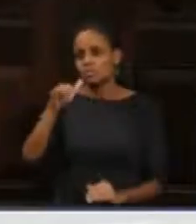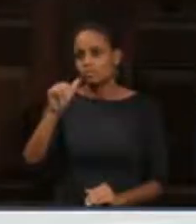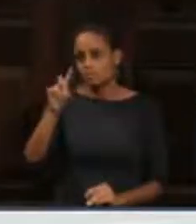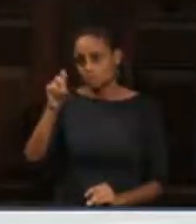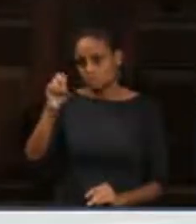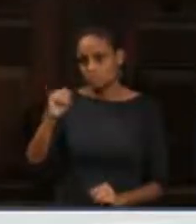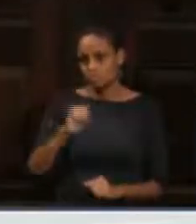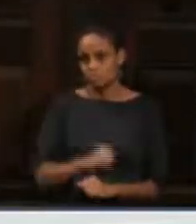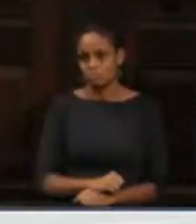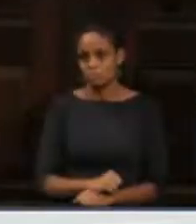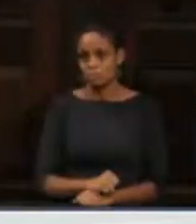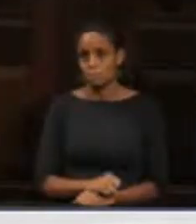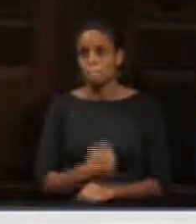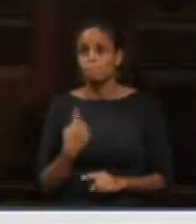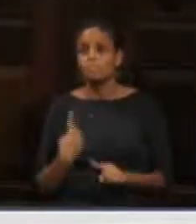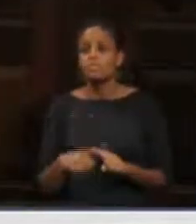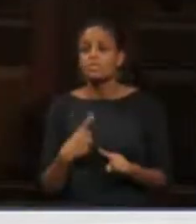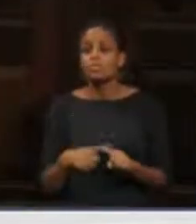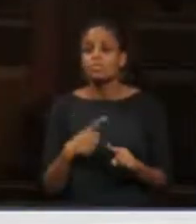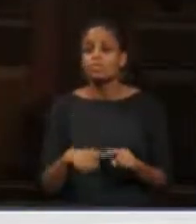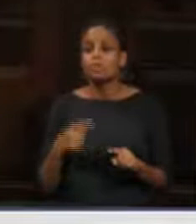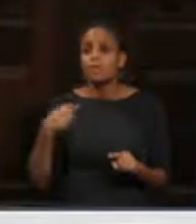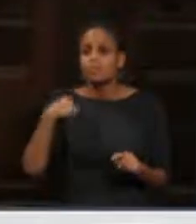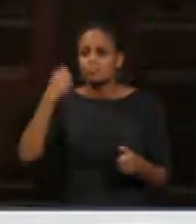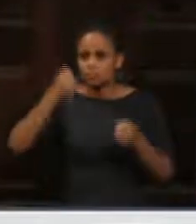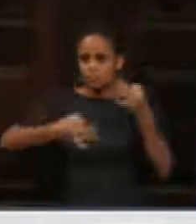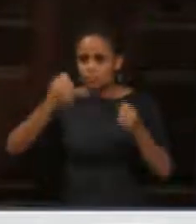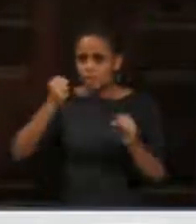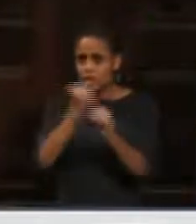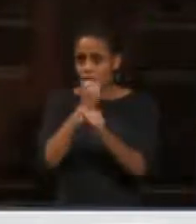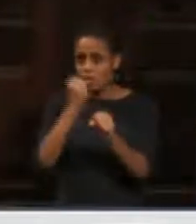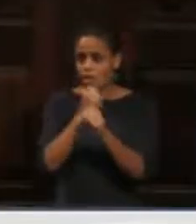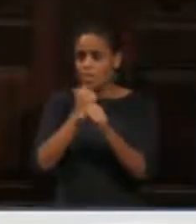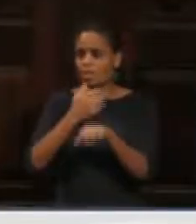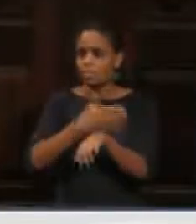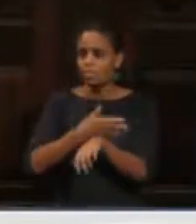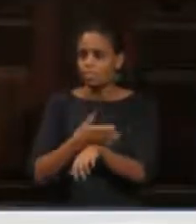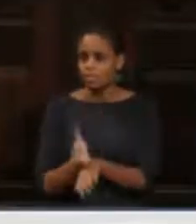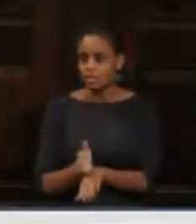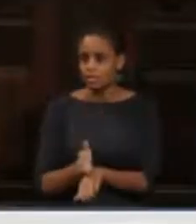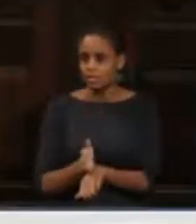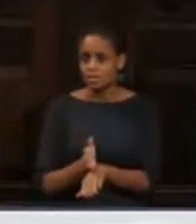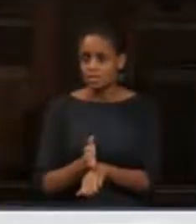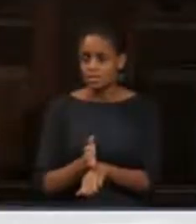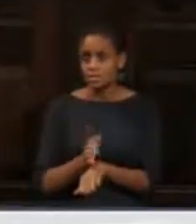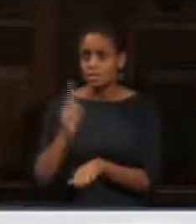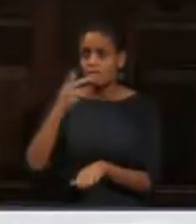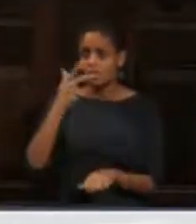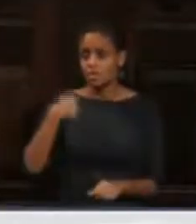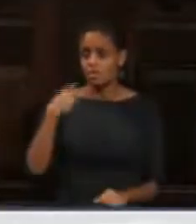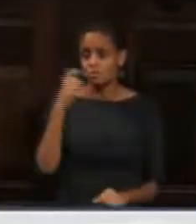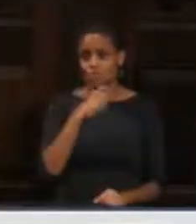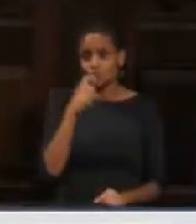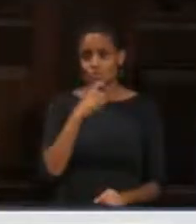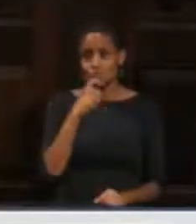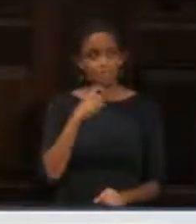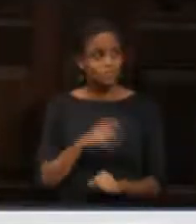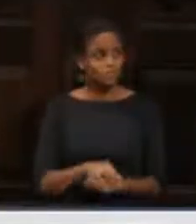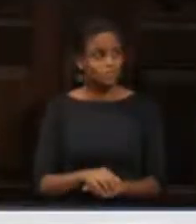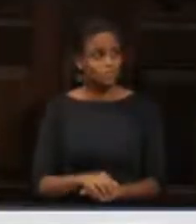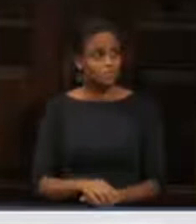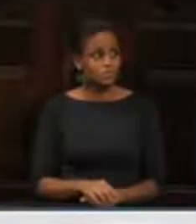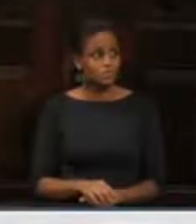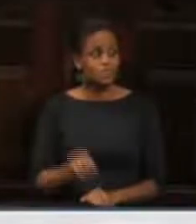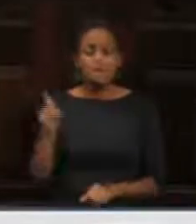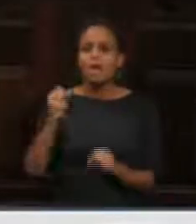permitir. Porque quando eu relatei que a obra estava atrasada, poxa, eu sou mentirosa, ela não está atrasada